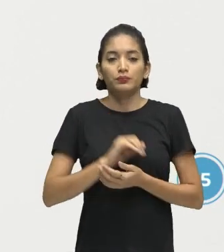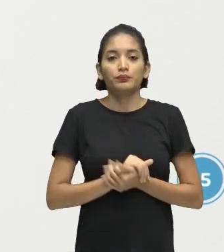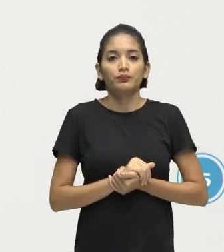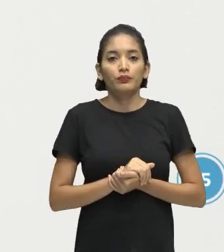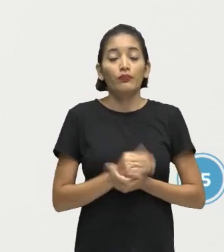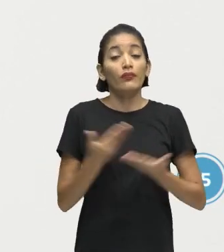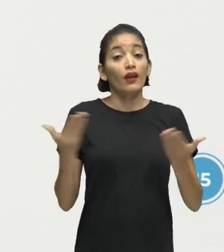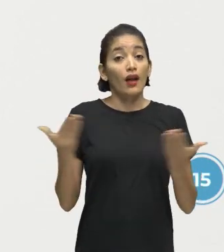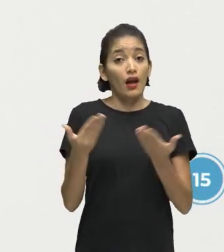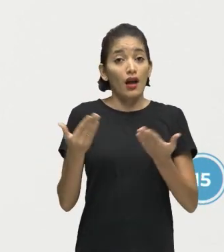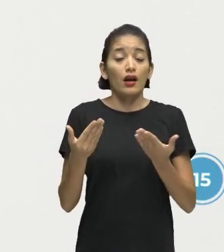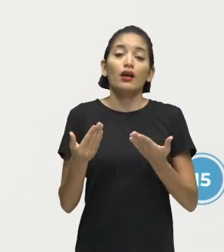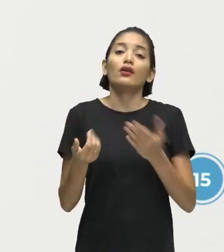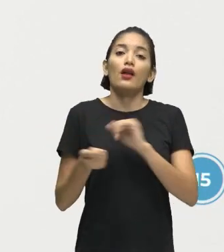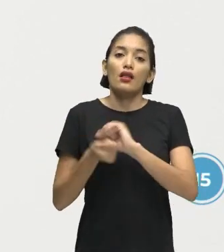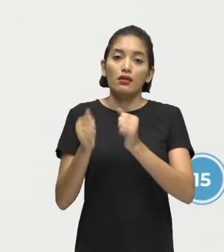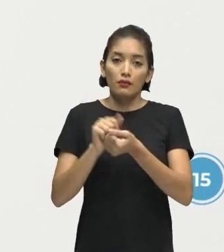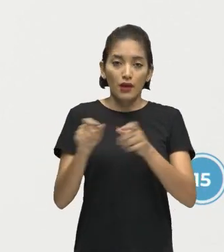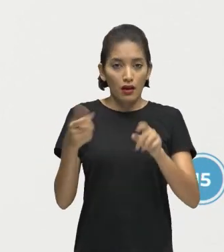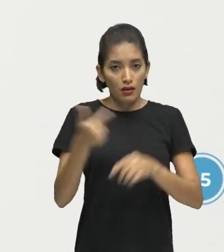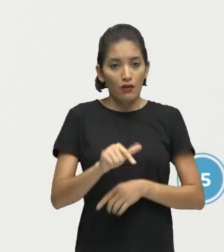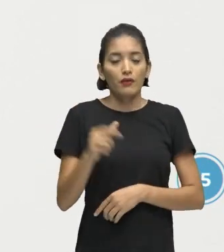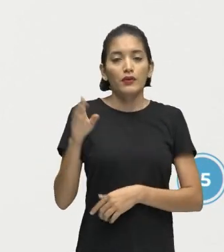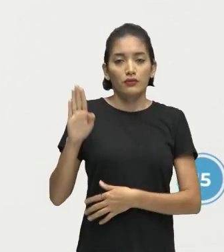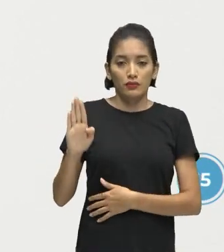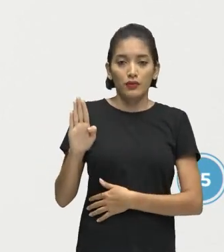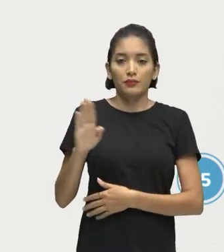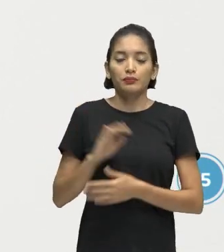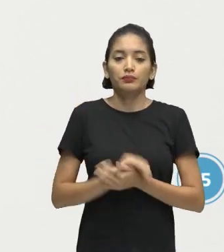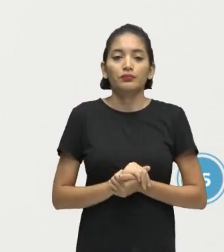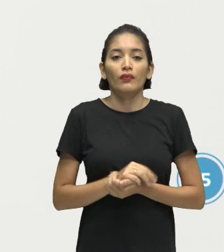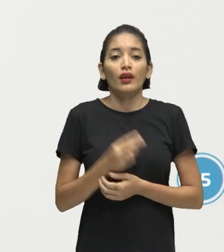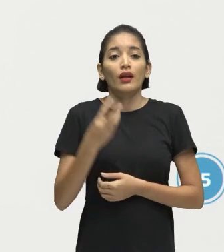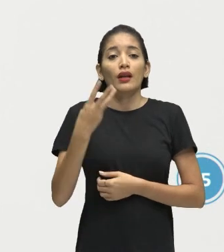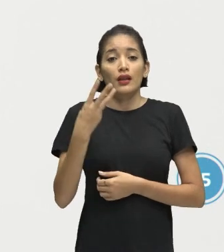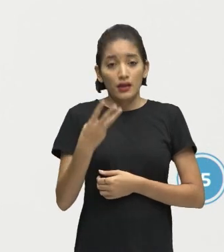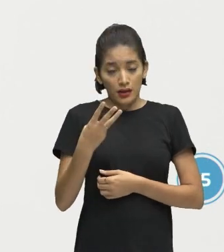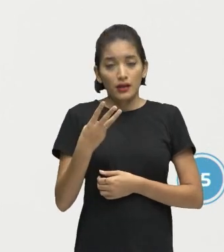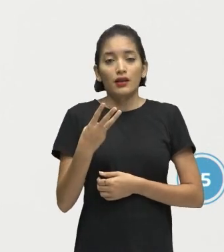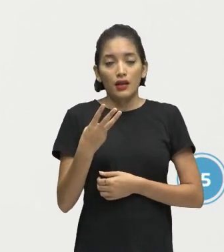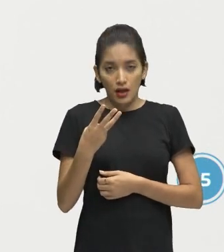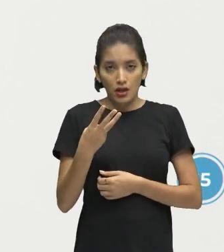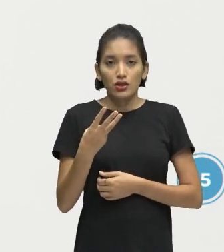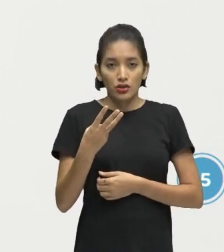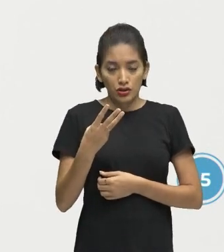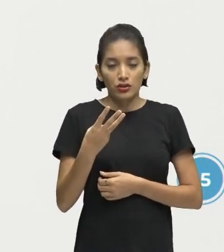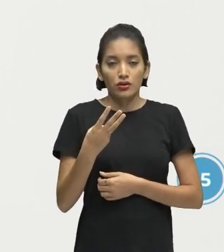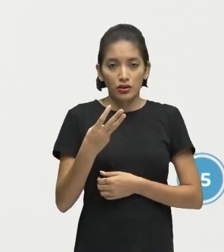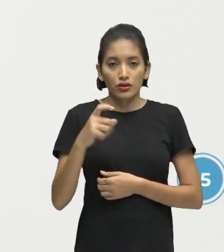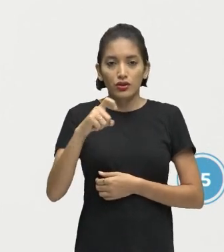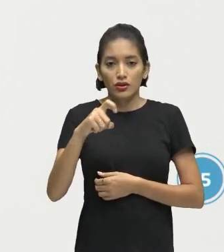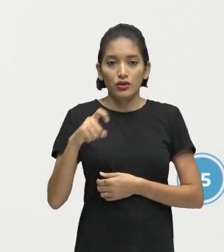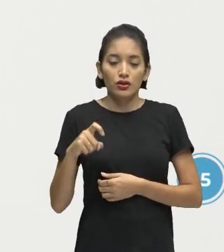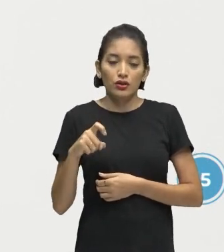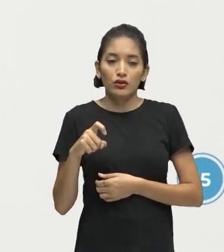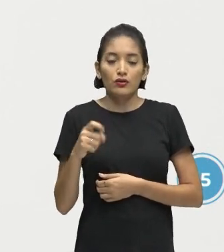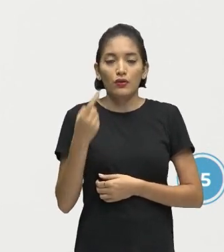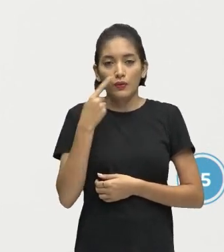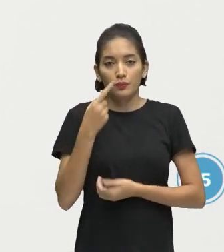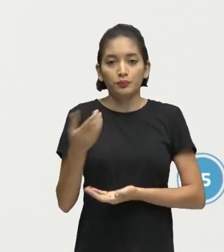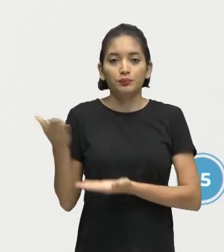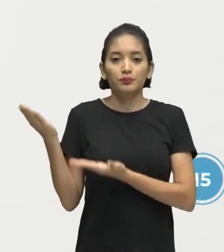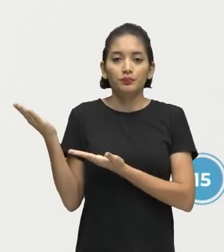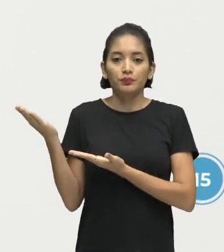Vamos agora escrever a letra B. O triplo de um número. O triplo de um número a gente pode chamar